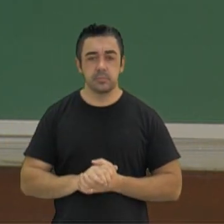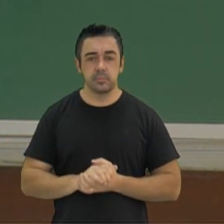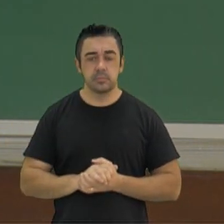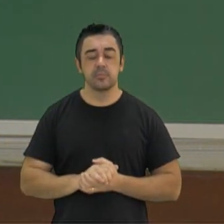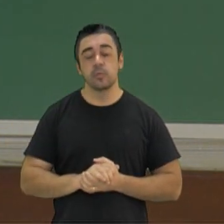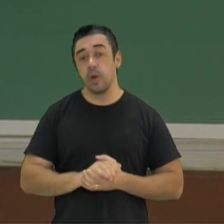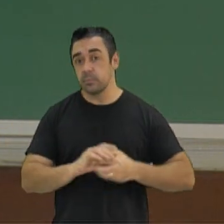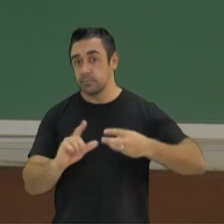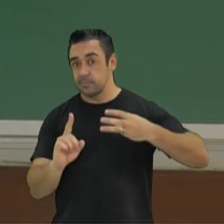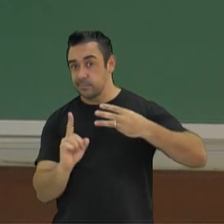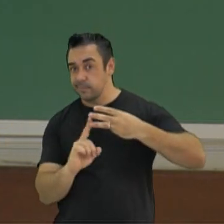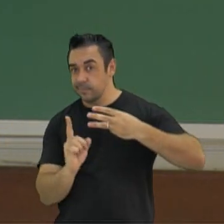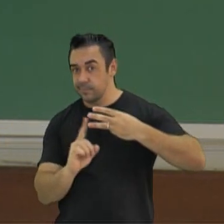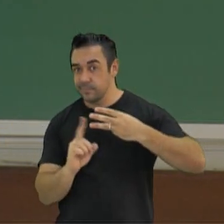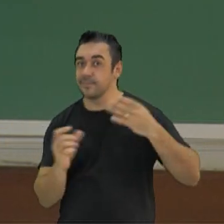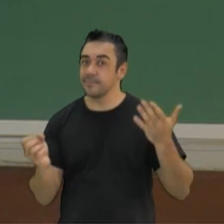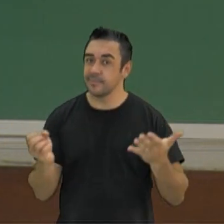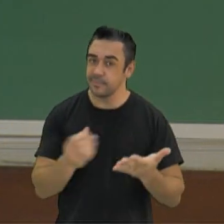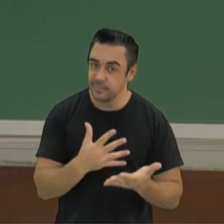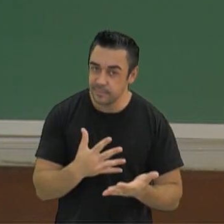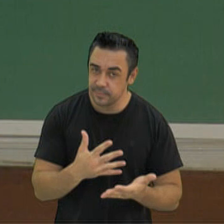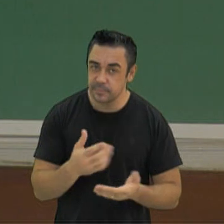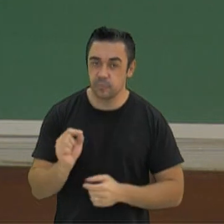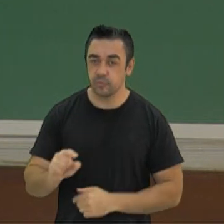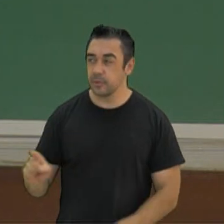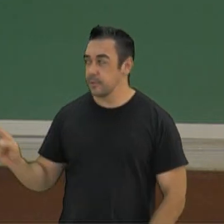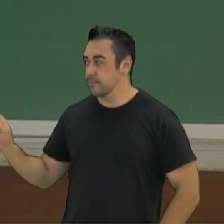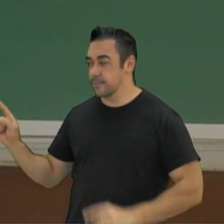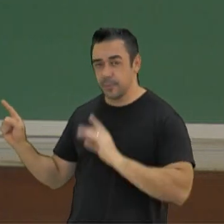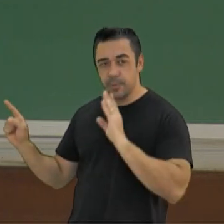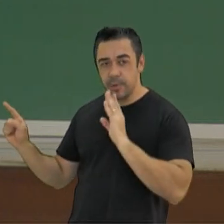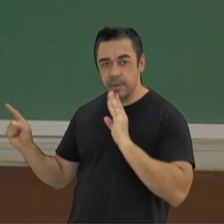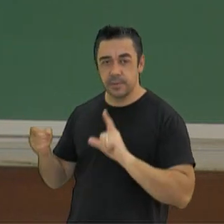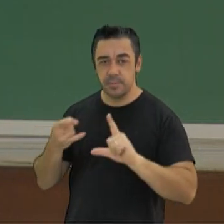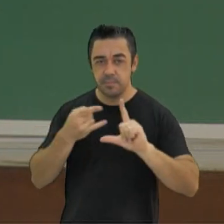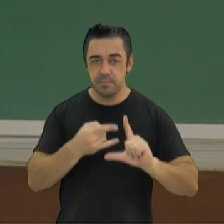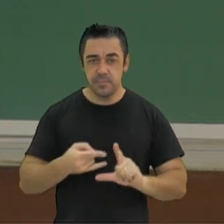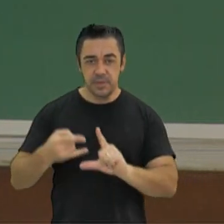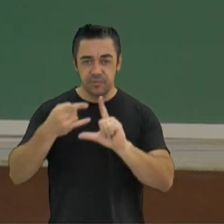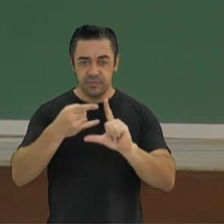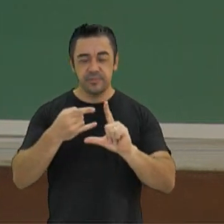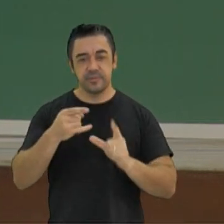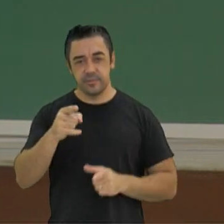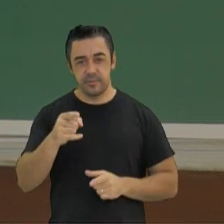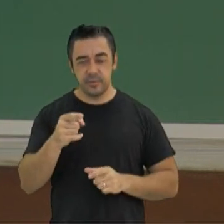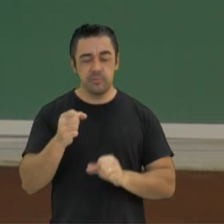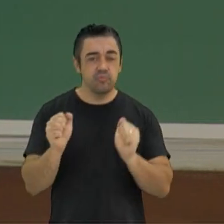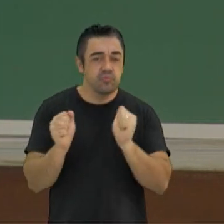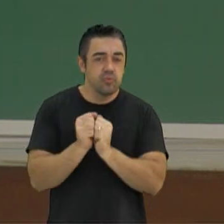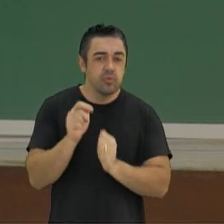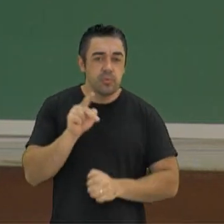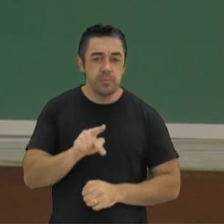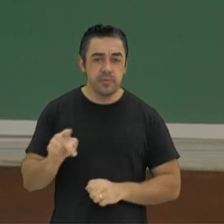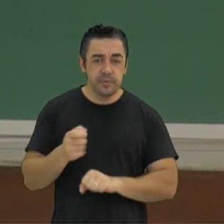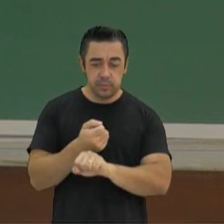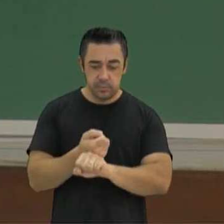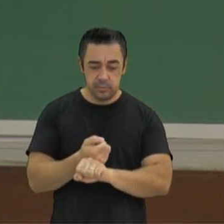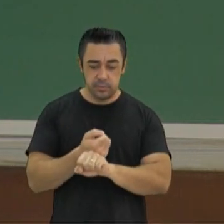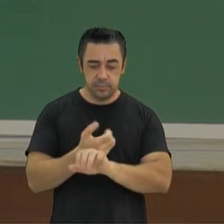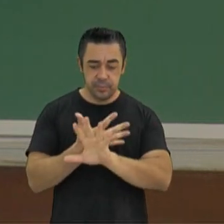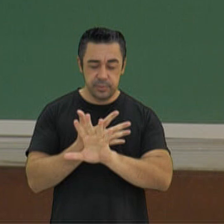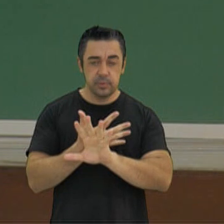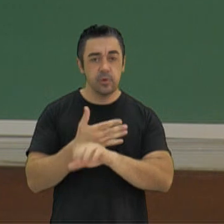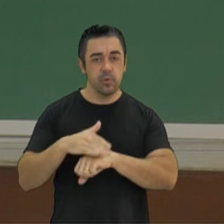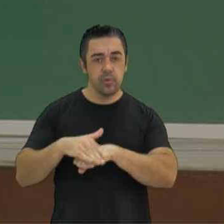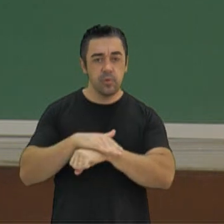um recadinho importante que apareceu agora recentemente aqui nas nossas aulas é o Meet, tá? Os seus professores estão fazendo o Meet para